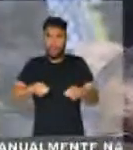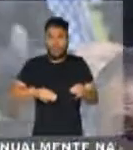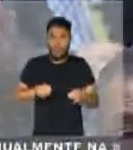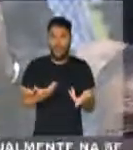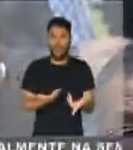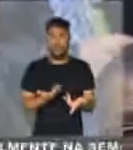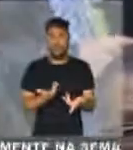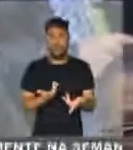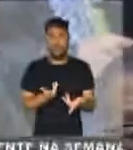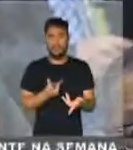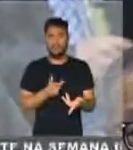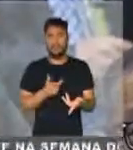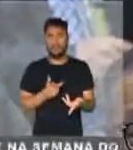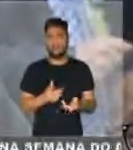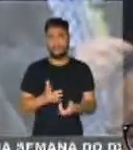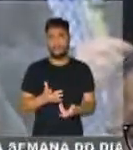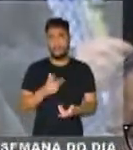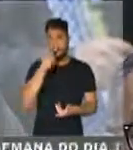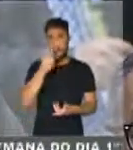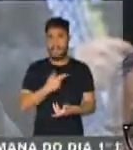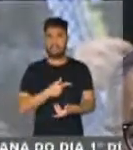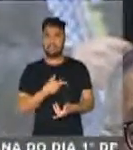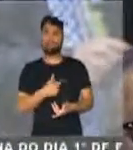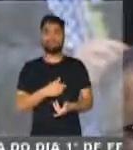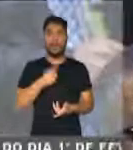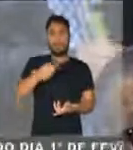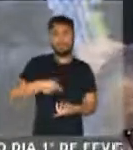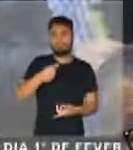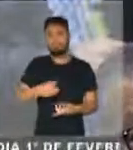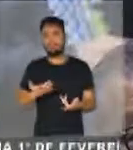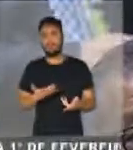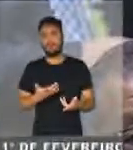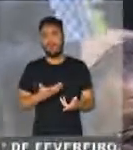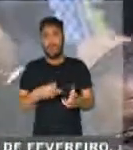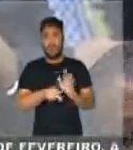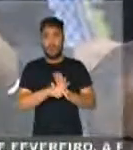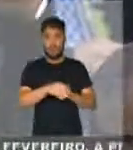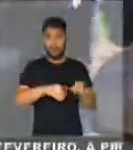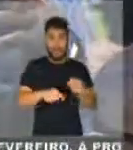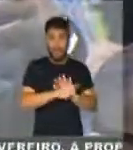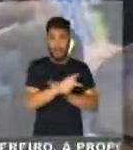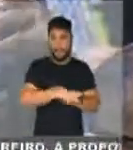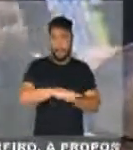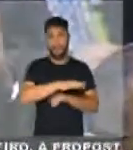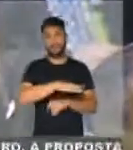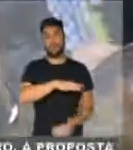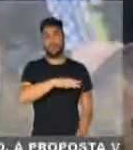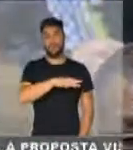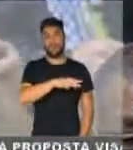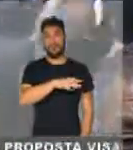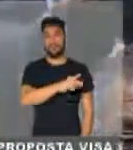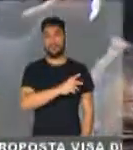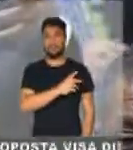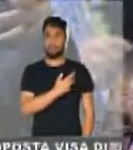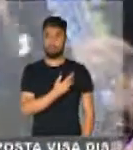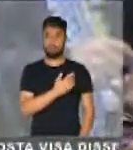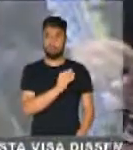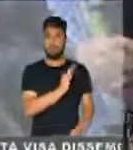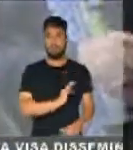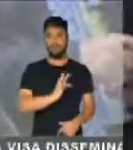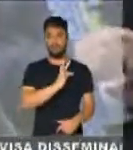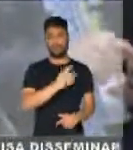ocupada, o desmatamento é feito, uma terra da União não tem como garantir o